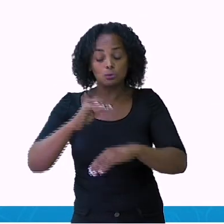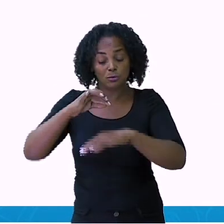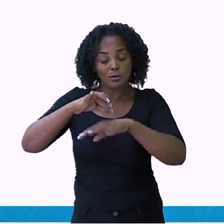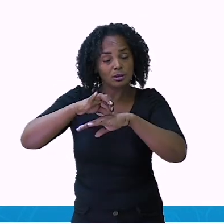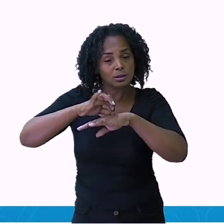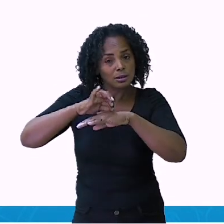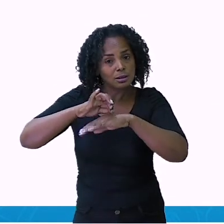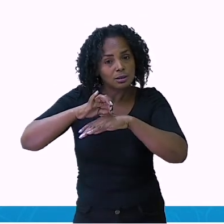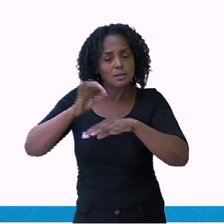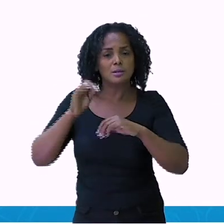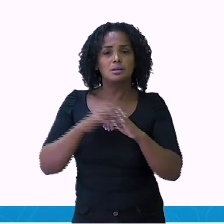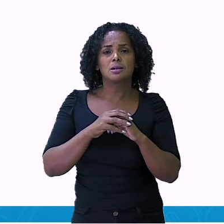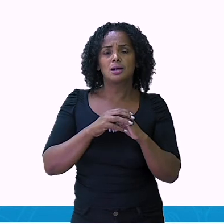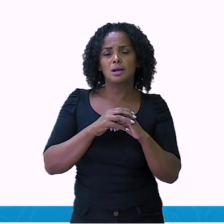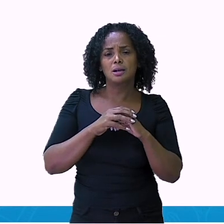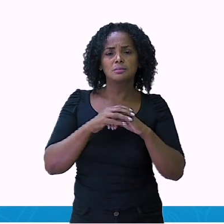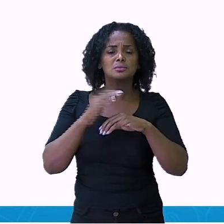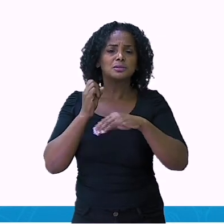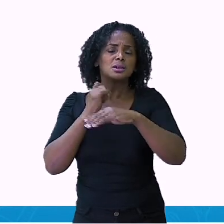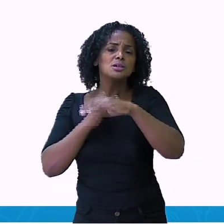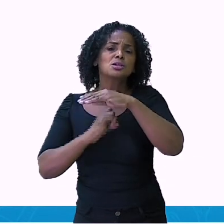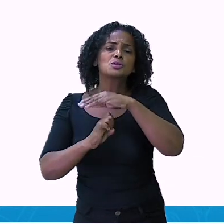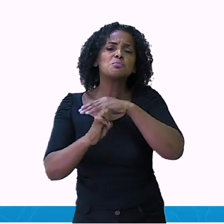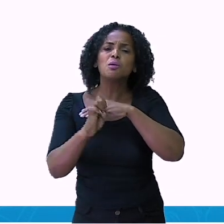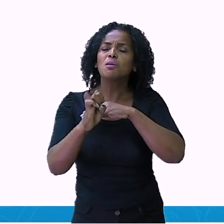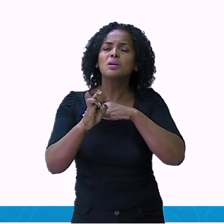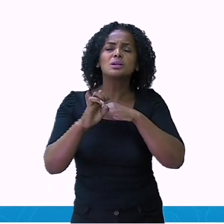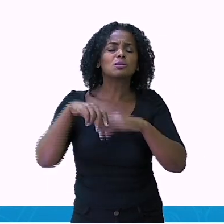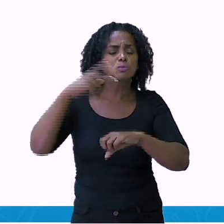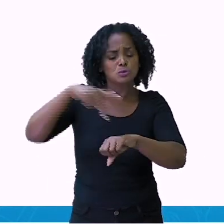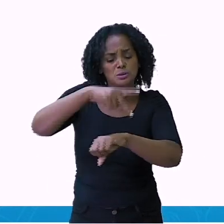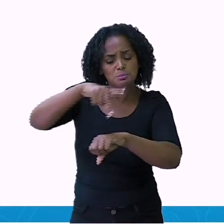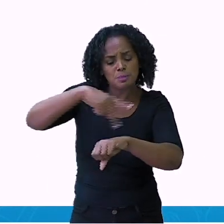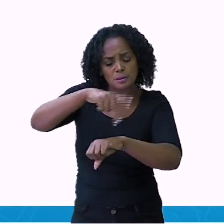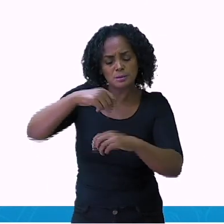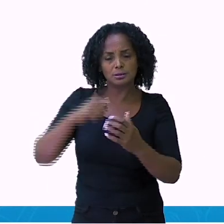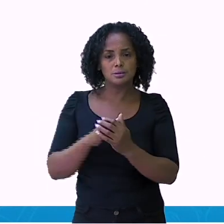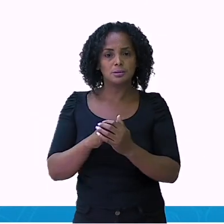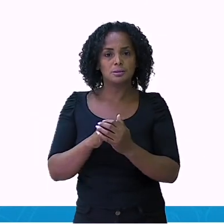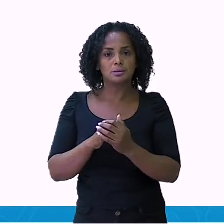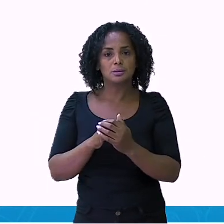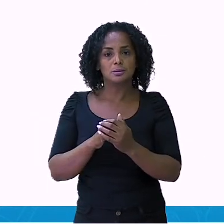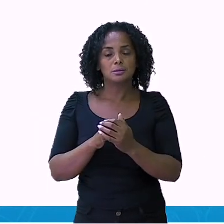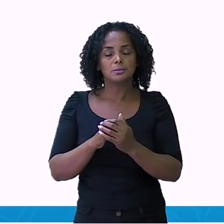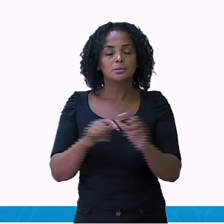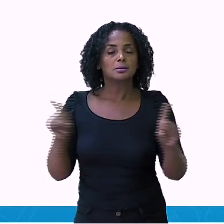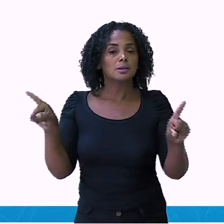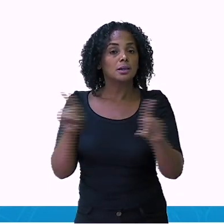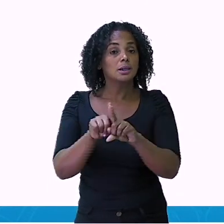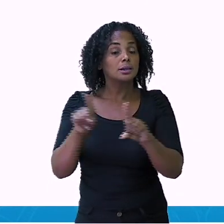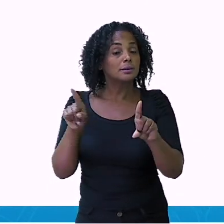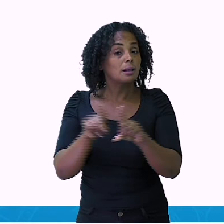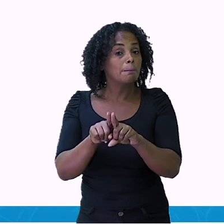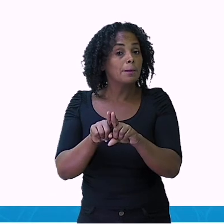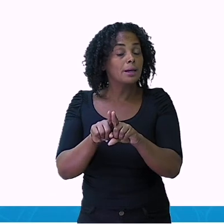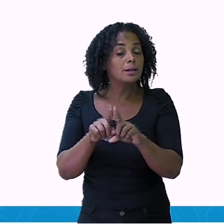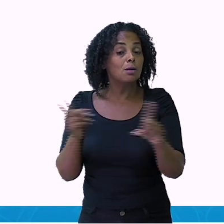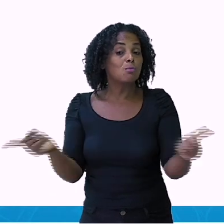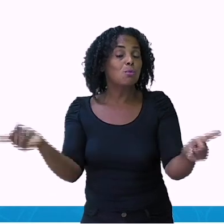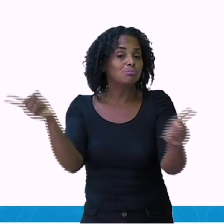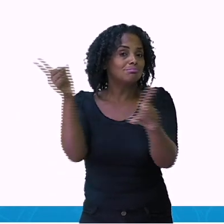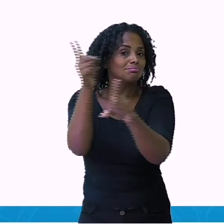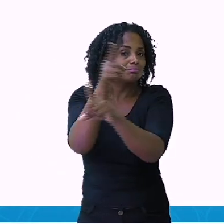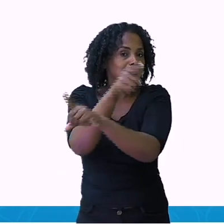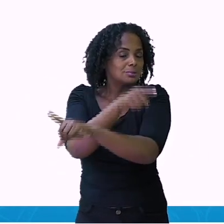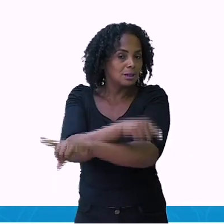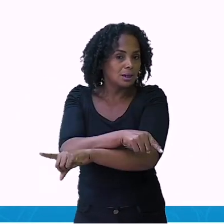gente exporta muito para outros países também. E a questão da importação já é o contrário, é quando a